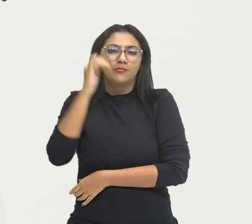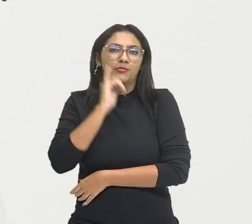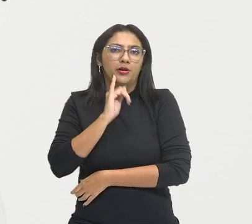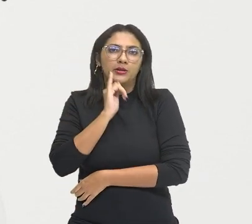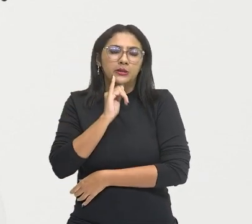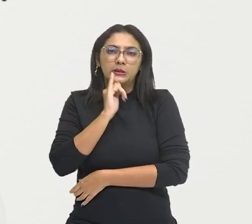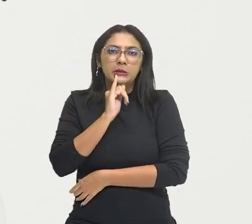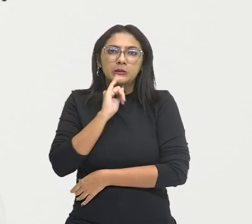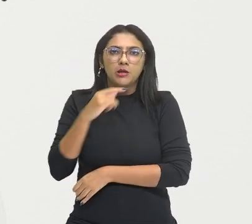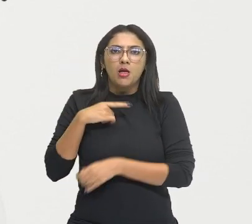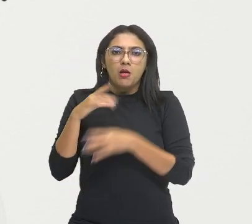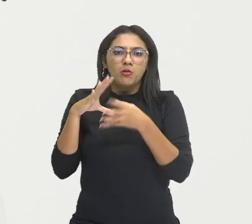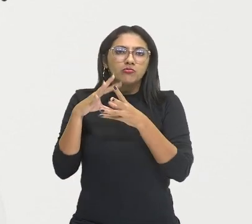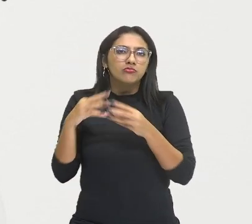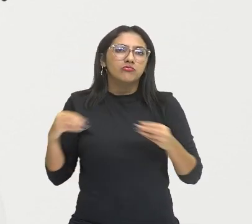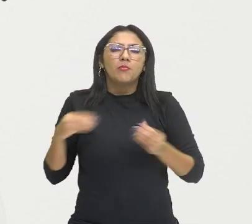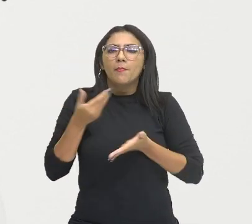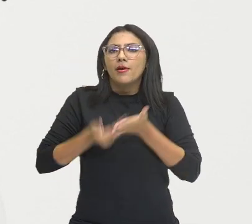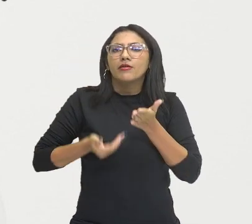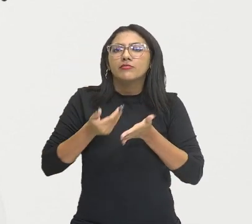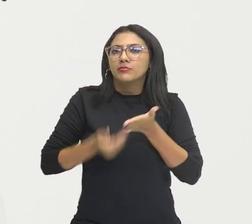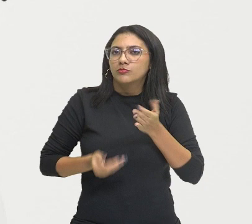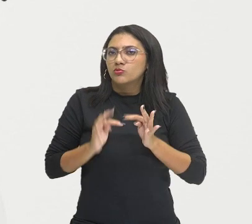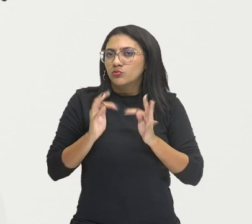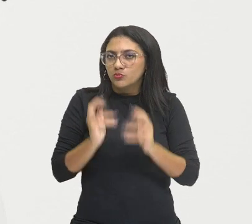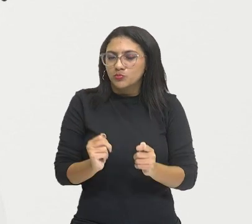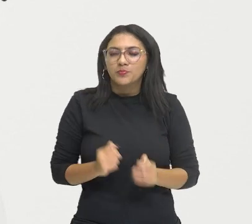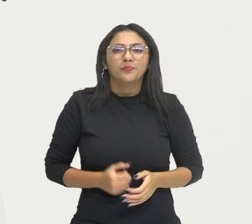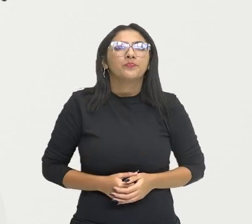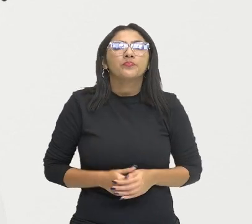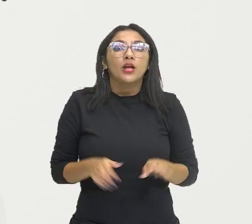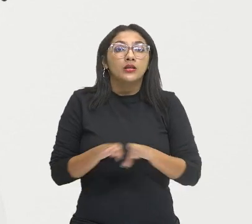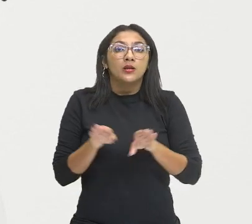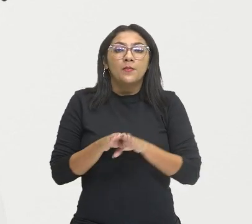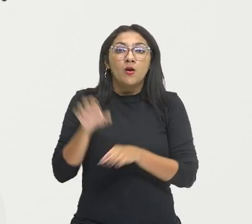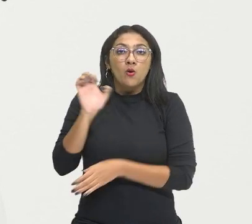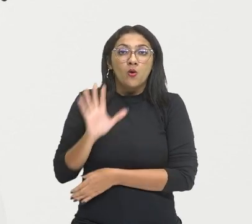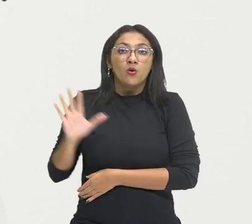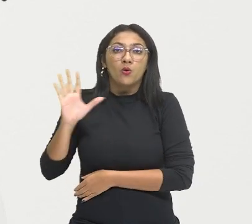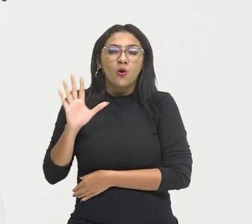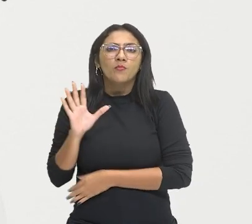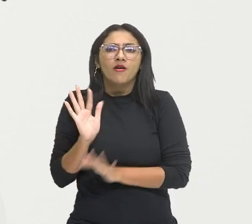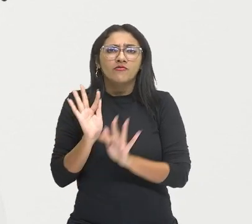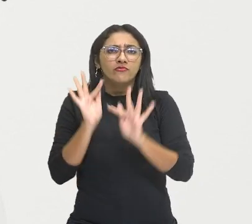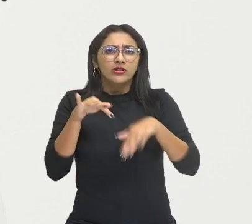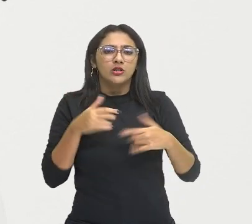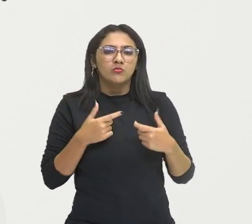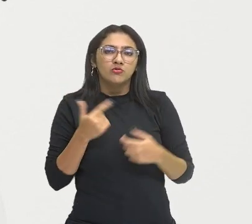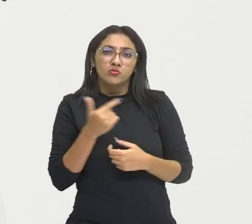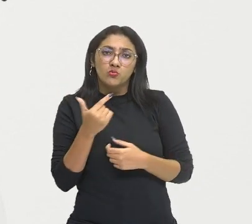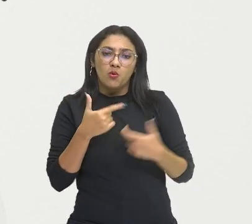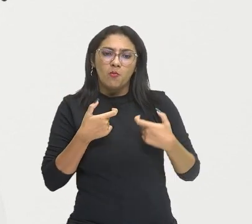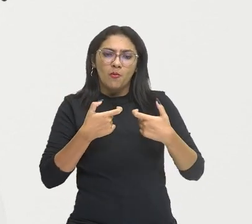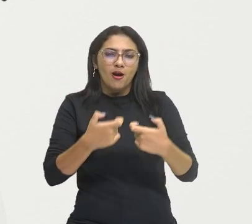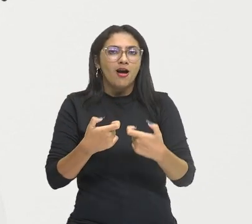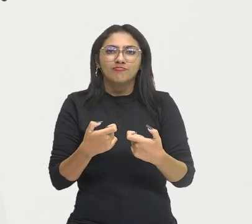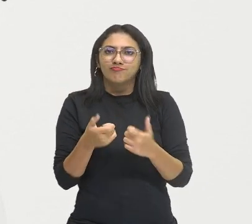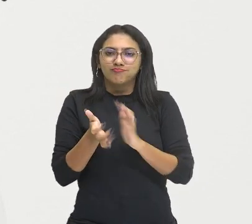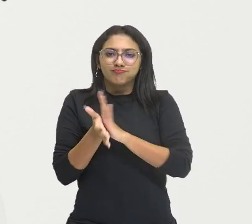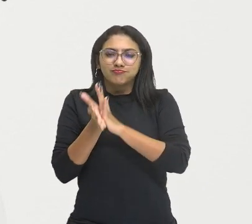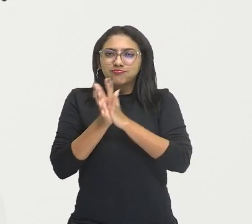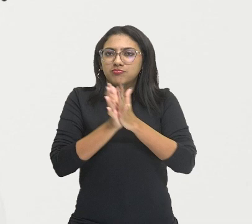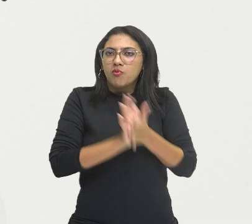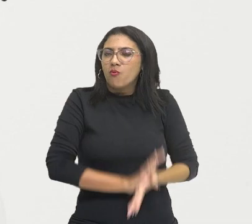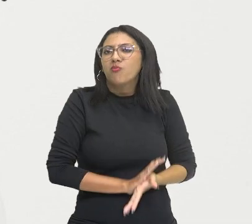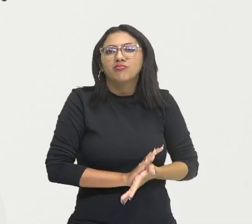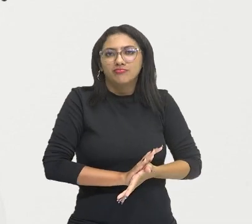se esvaírem, tá certo? Além disso, turma, a Europa saiu da Segunda Guerra Mundial totalmente arrasada,